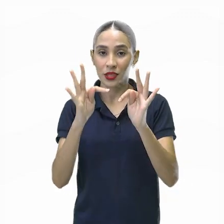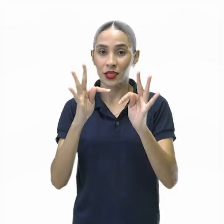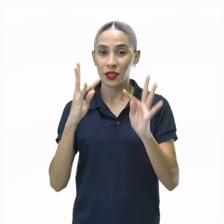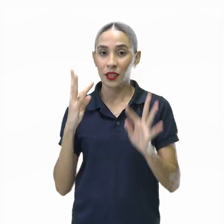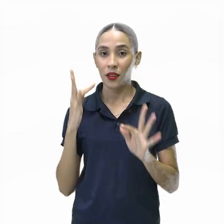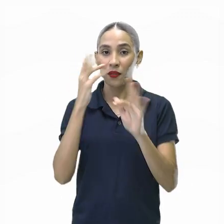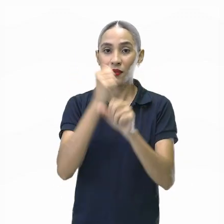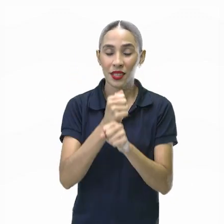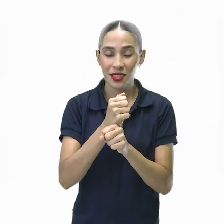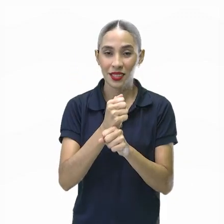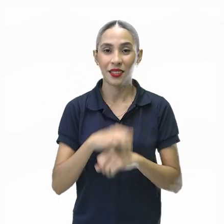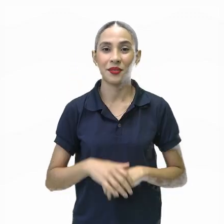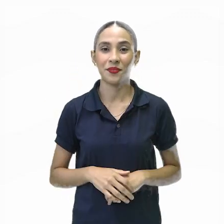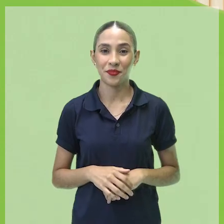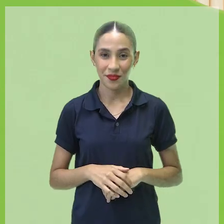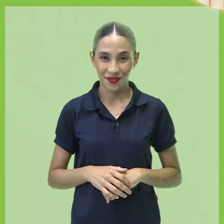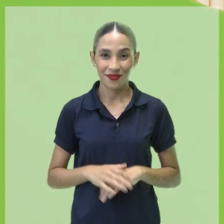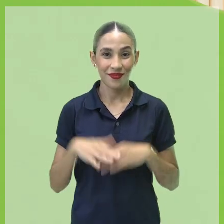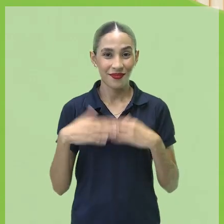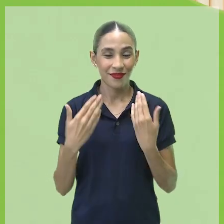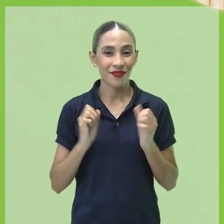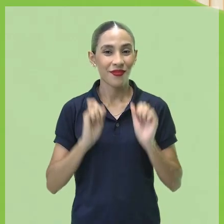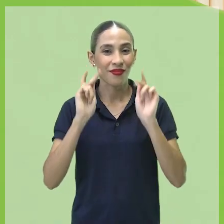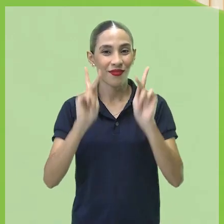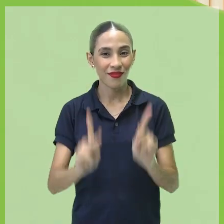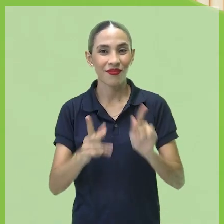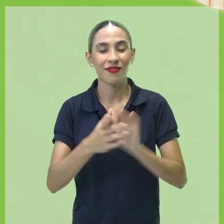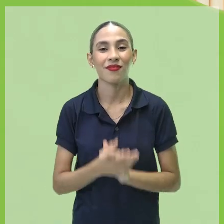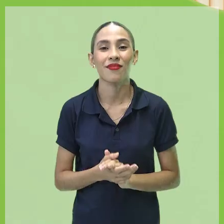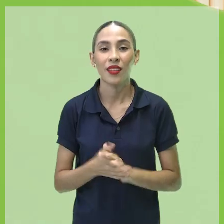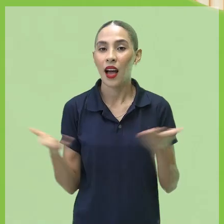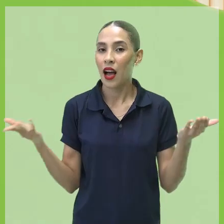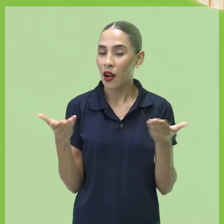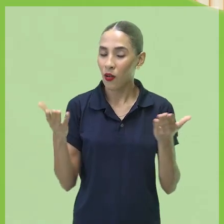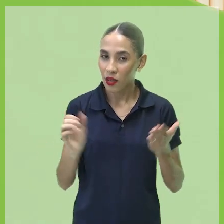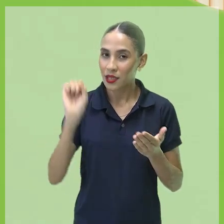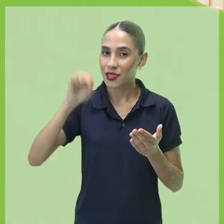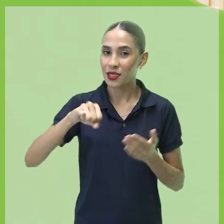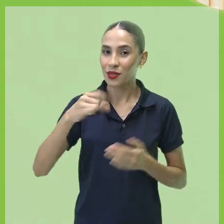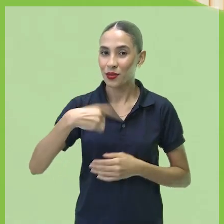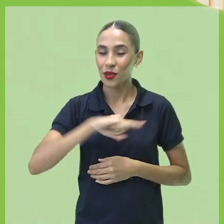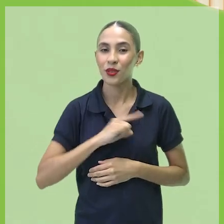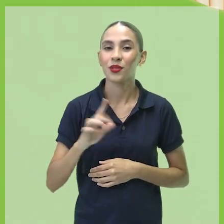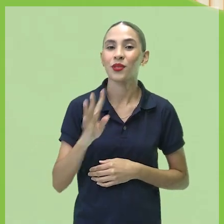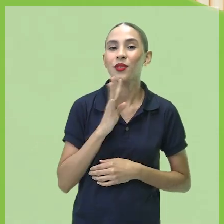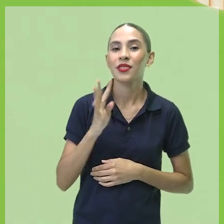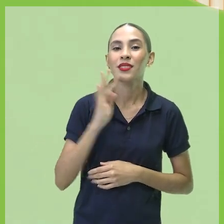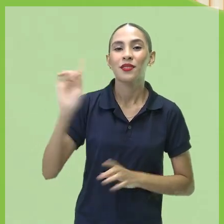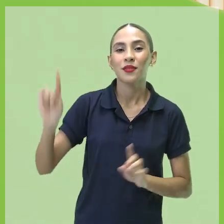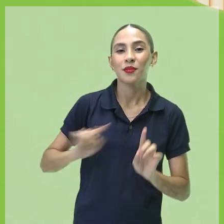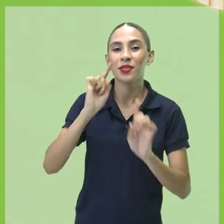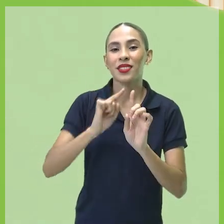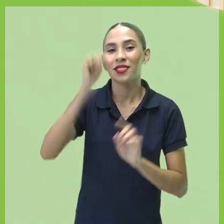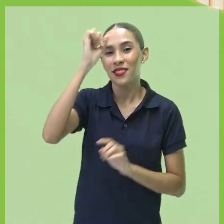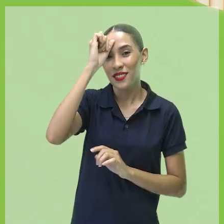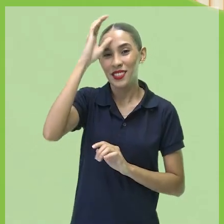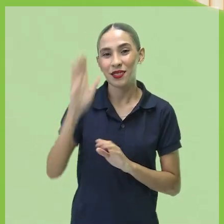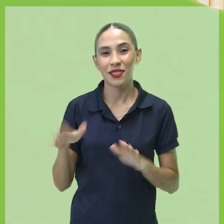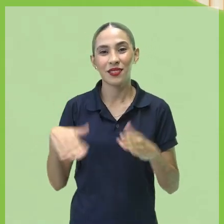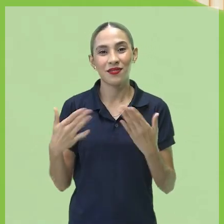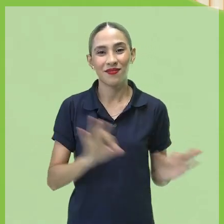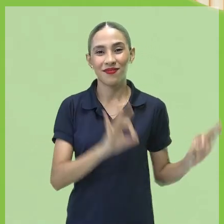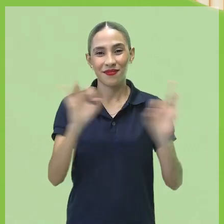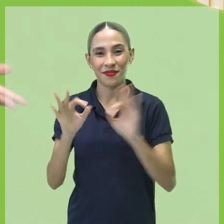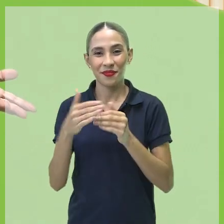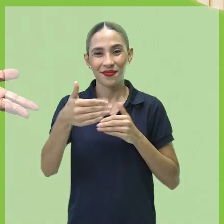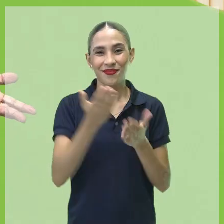novas tecnologias em física. Muito bem, pessoal. Agora sim que já conhecemos o nosso objeto de